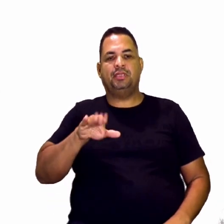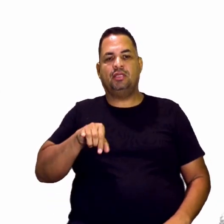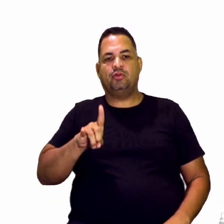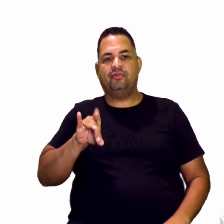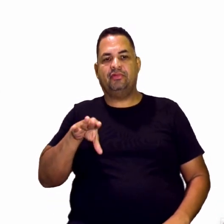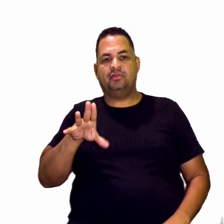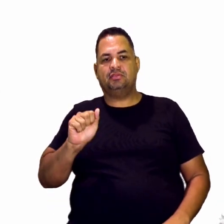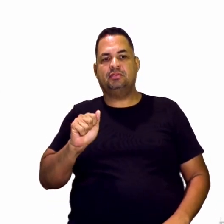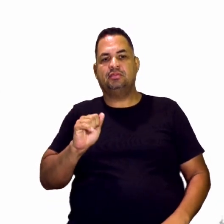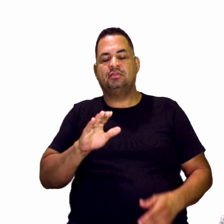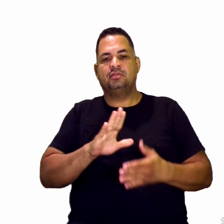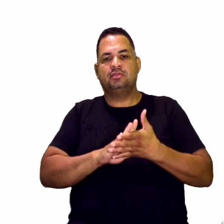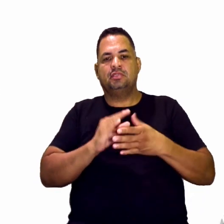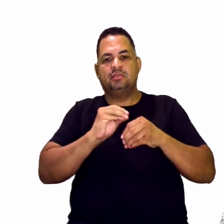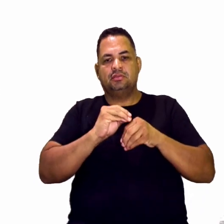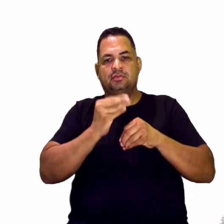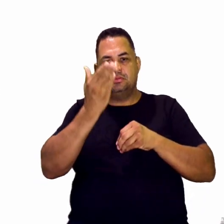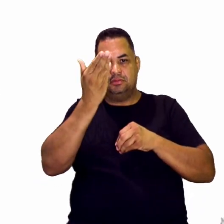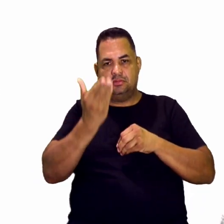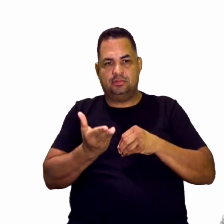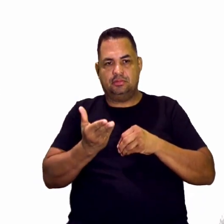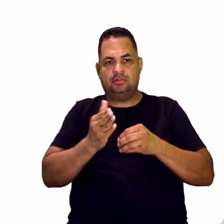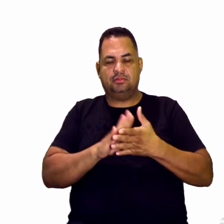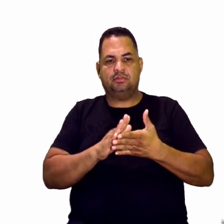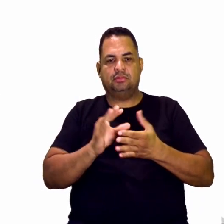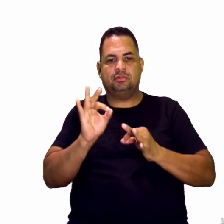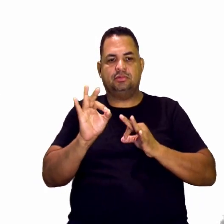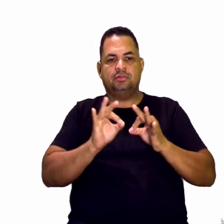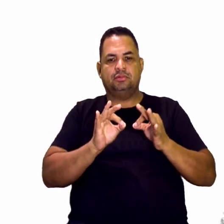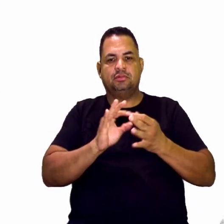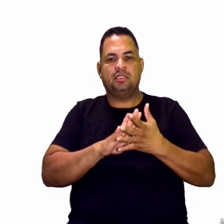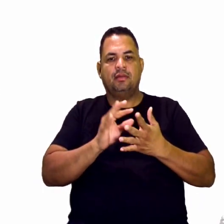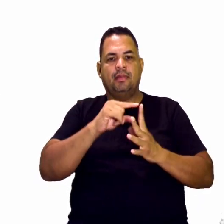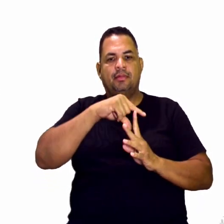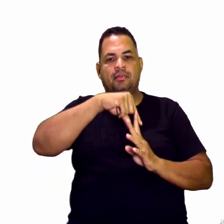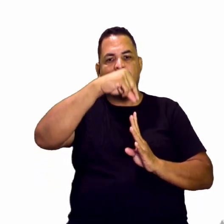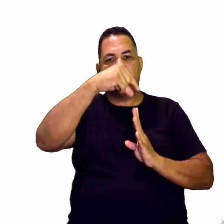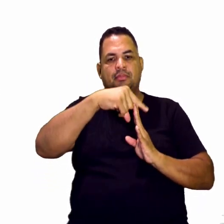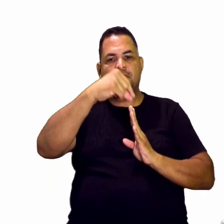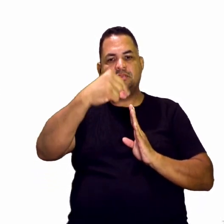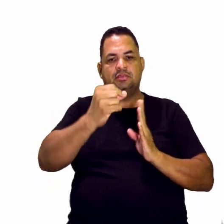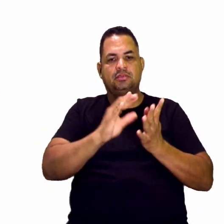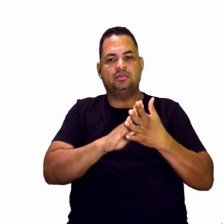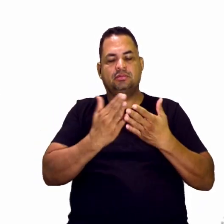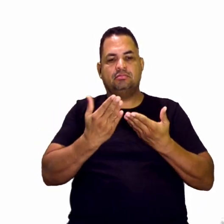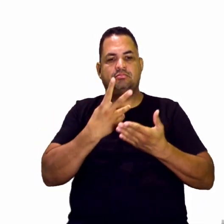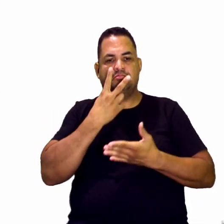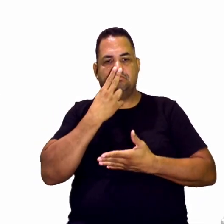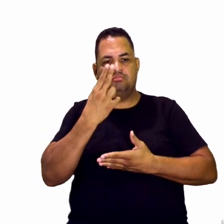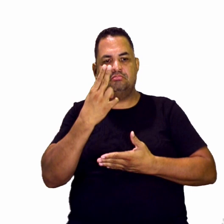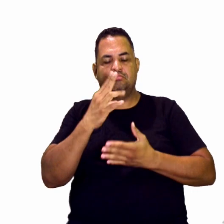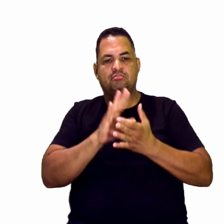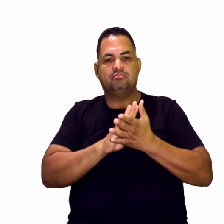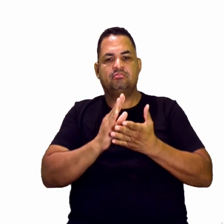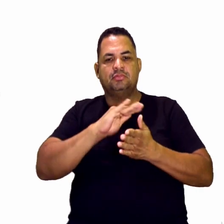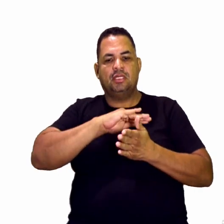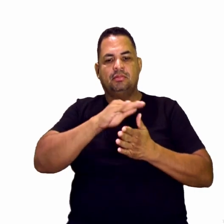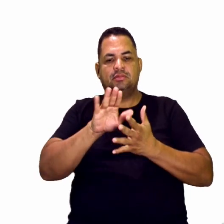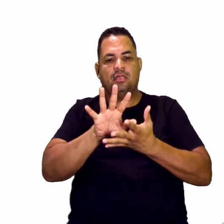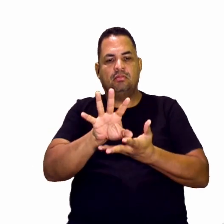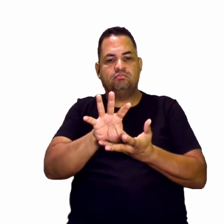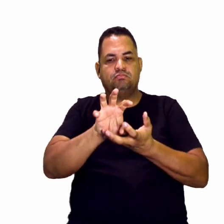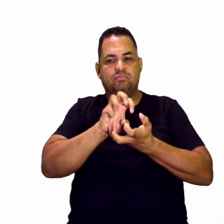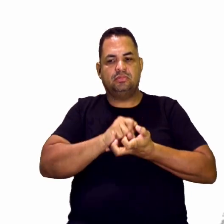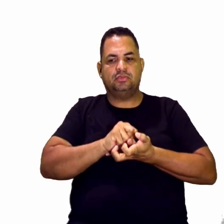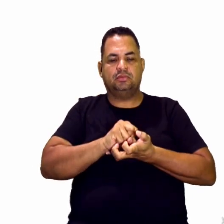Microvilosidades são expansões da membrana celular com forma de dedos e luvas. Aumentam a superfície da absorção